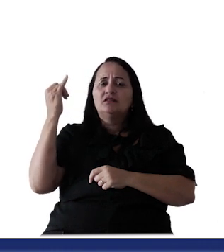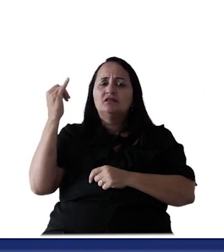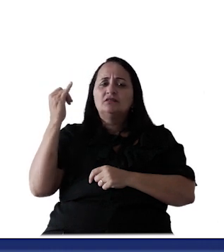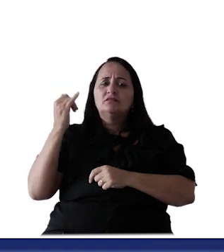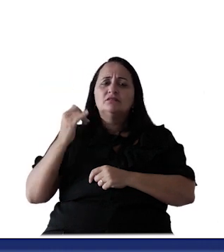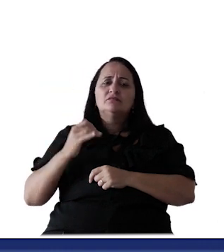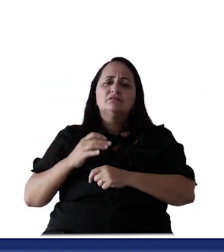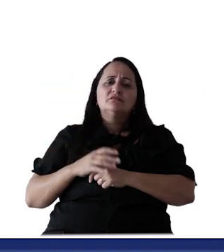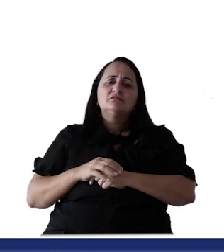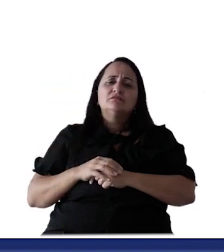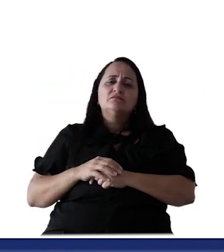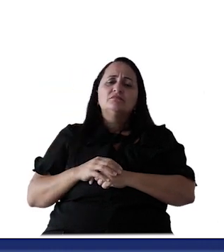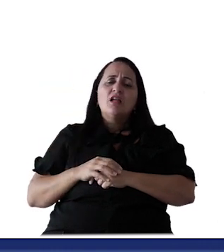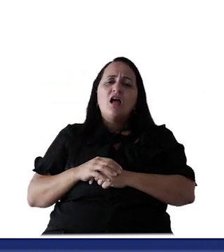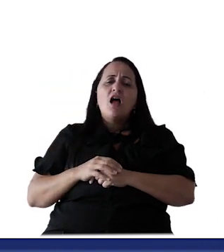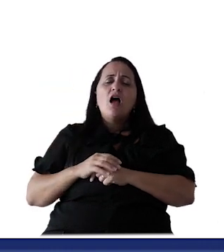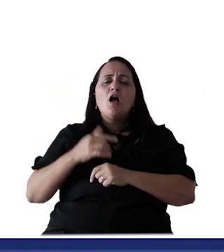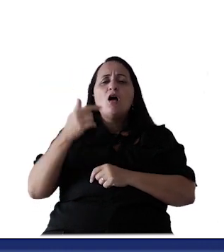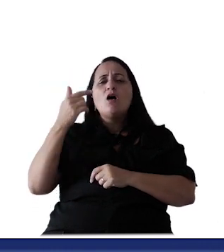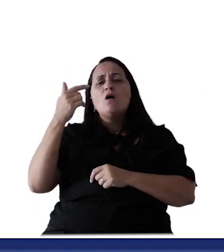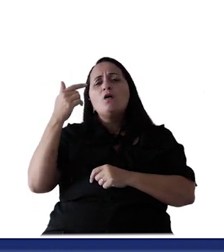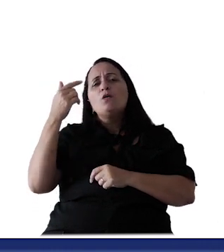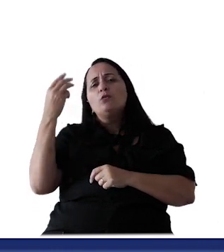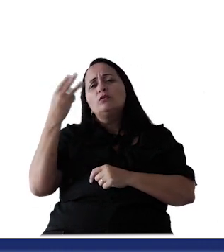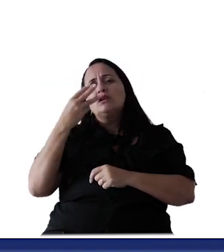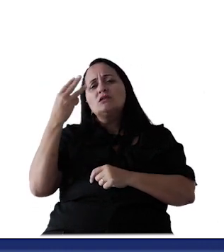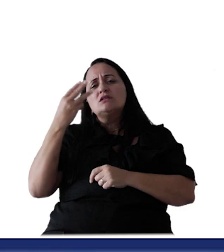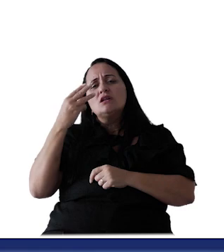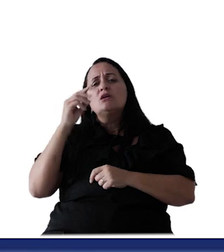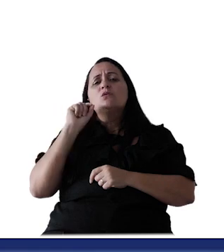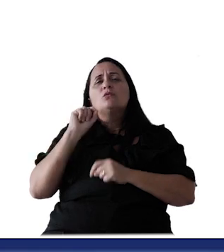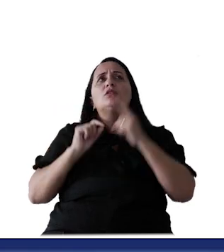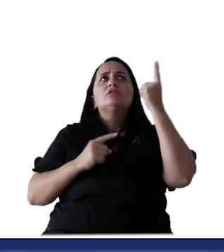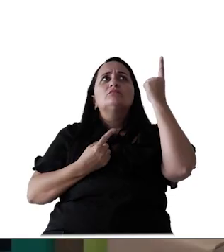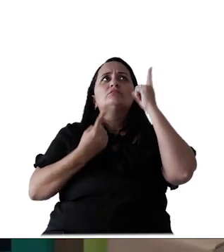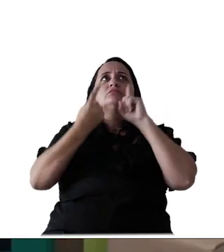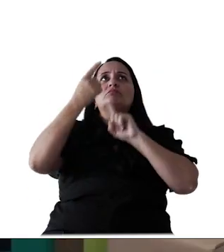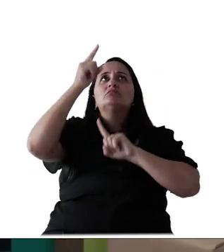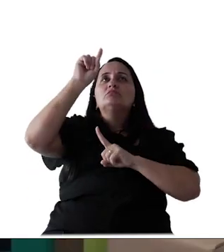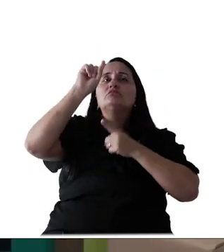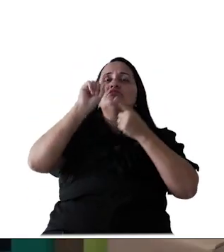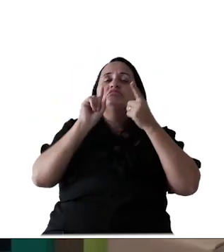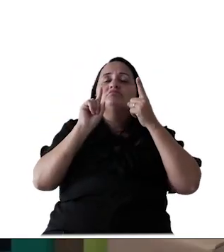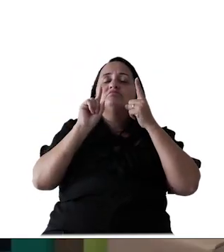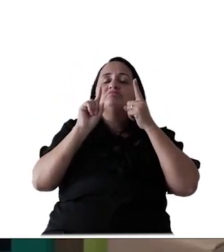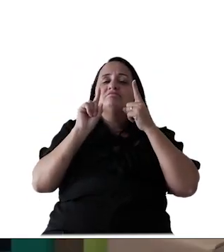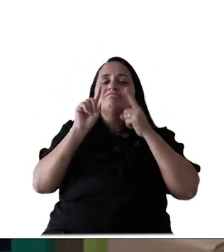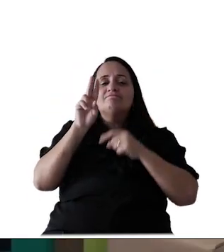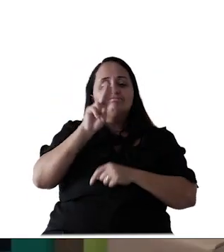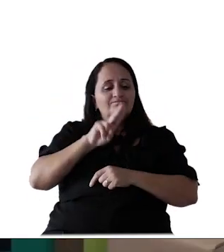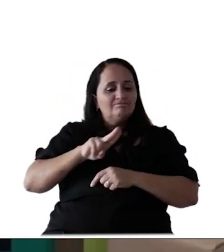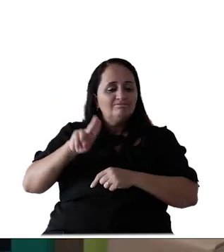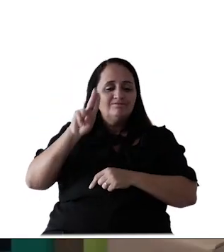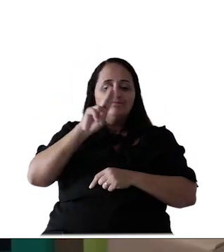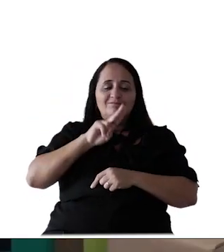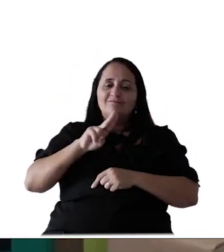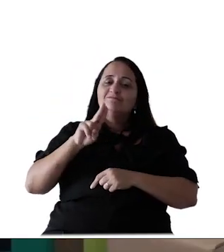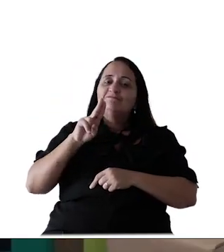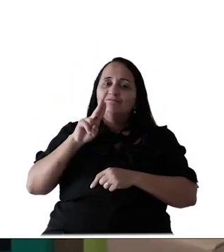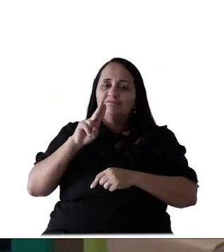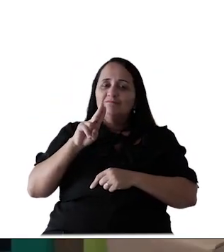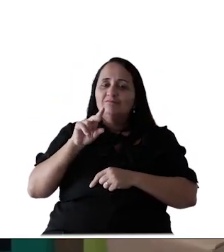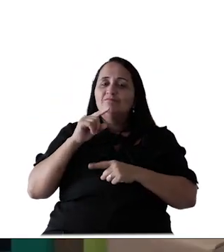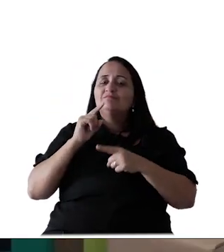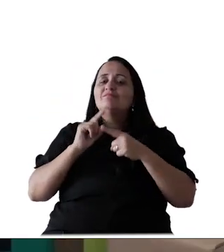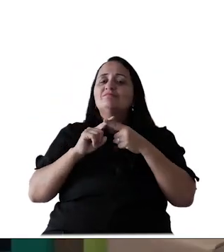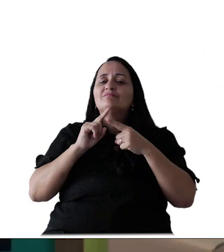tem o gestual. O gestual também é uma marca linguística. Foi um recurso aqui utilizado por esse